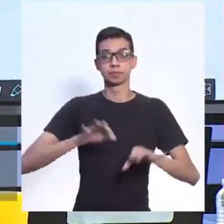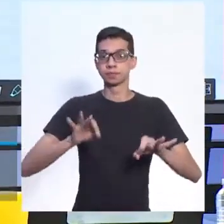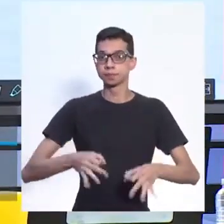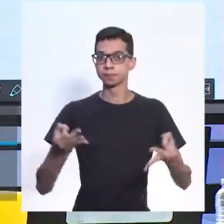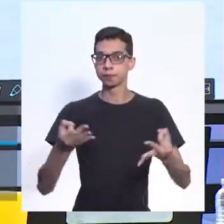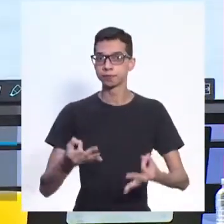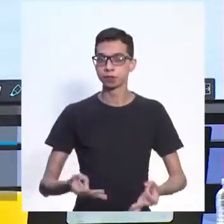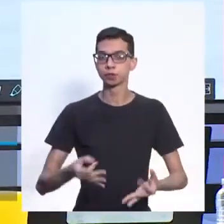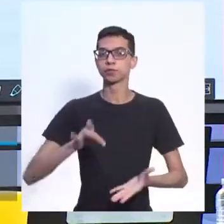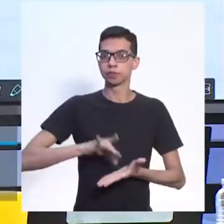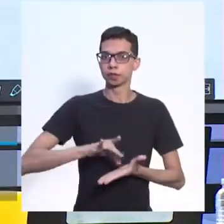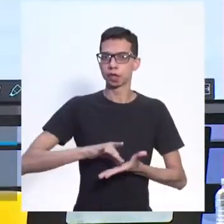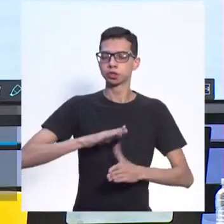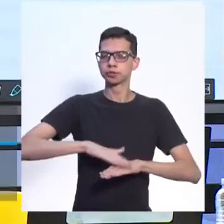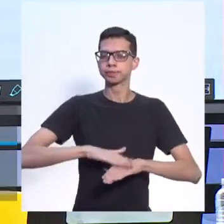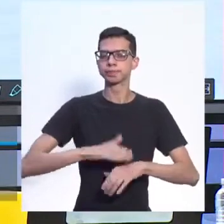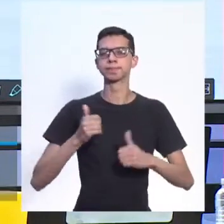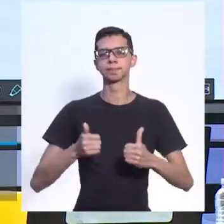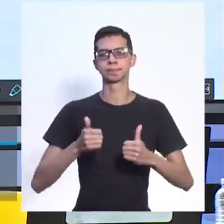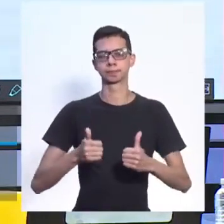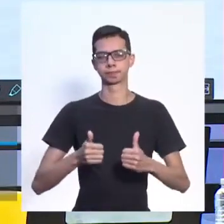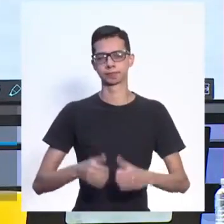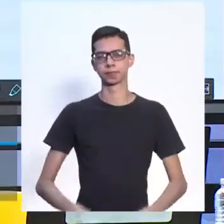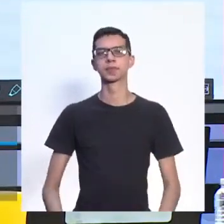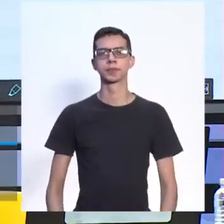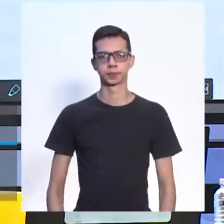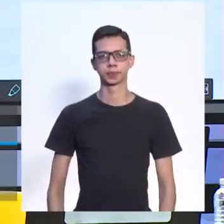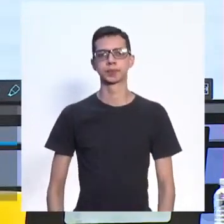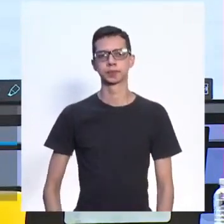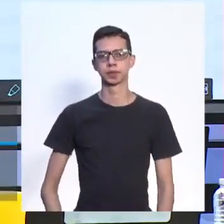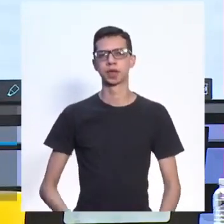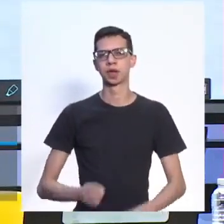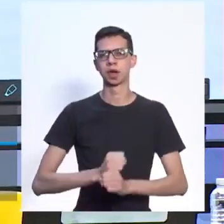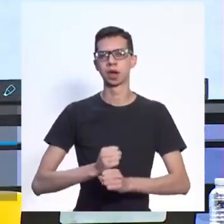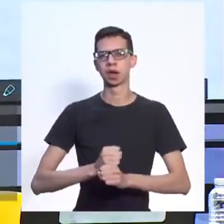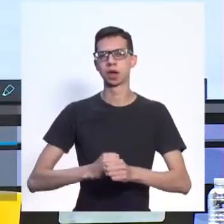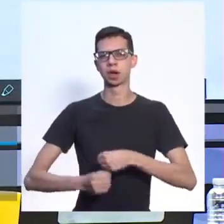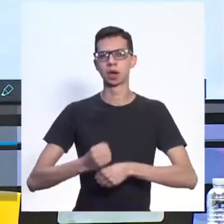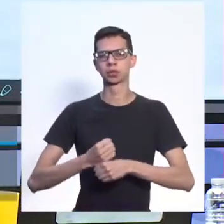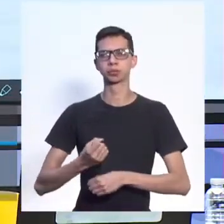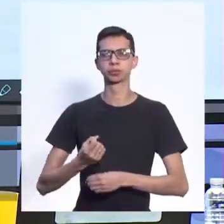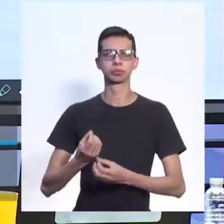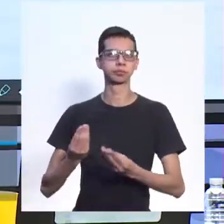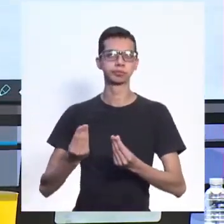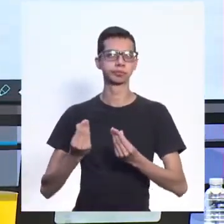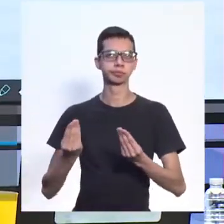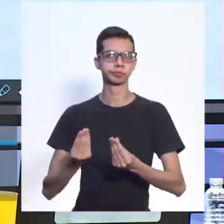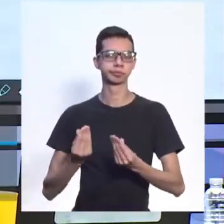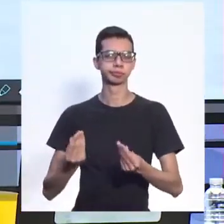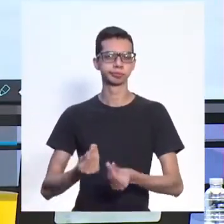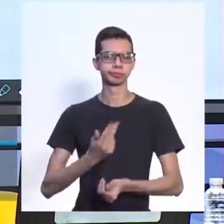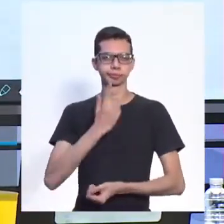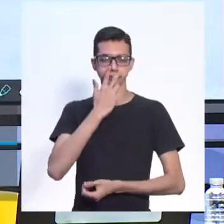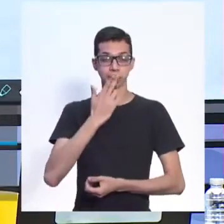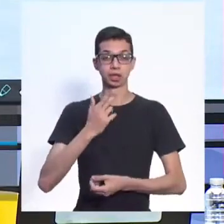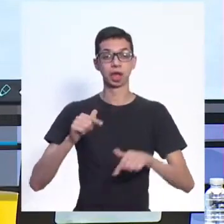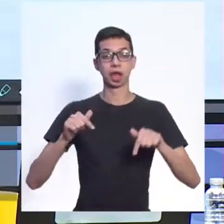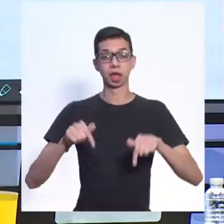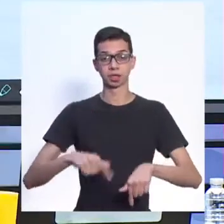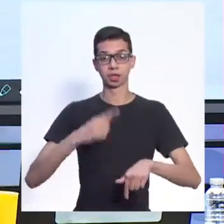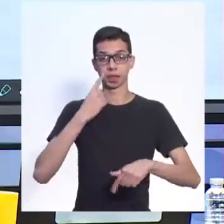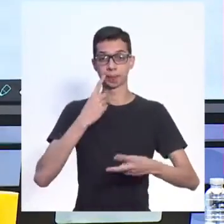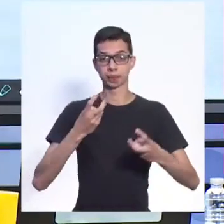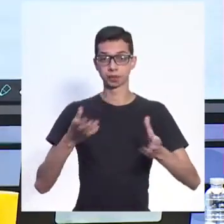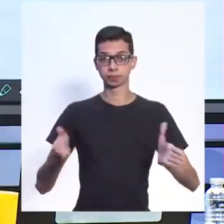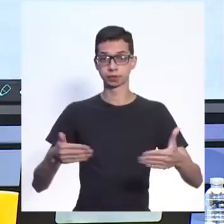uma coisa muito mais bem feita, né, do que era realizado há alguns anos atrás, tá? Que era tudo mais rudimentar. Então aqui a gente vê uma sala, né? Isso aqui é uma sala